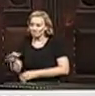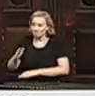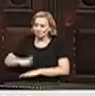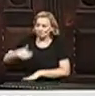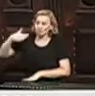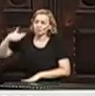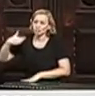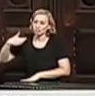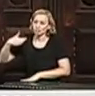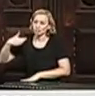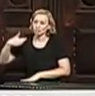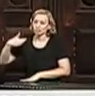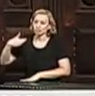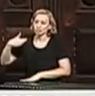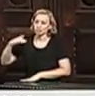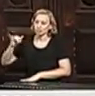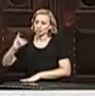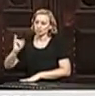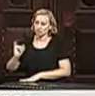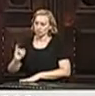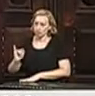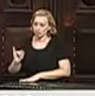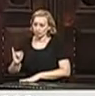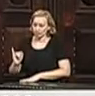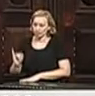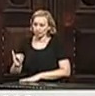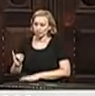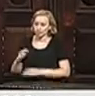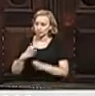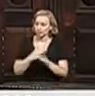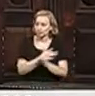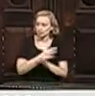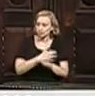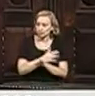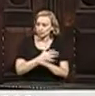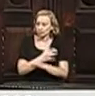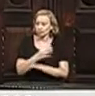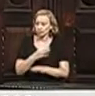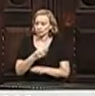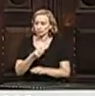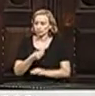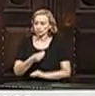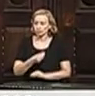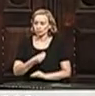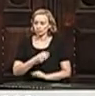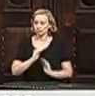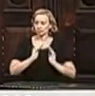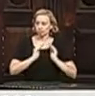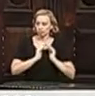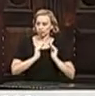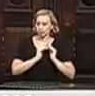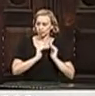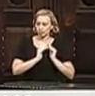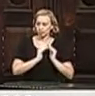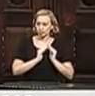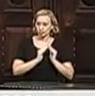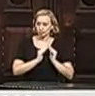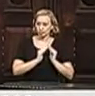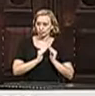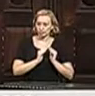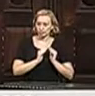acima da inflação. Para o cidadão que mora no centro, este valor